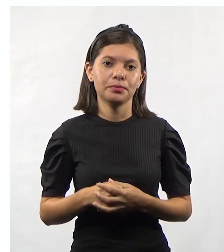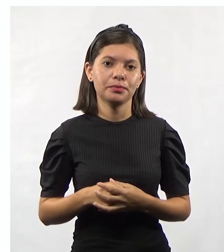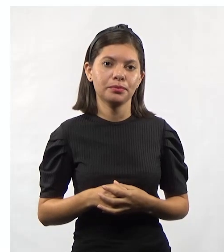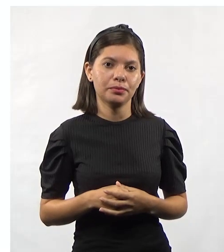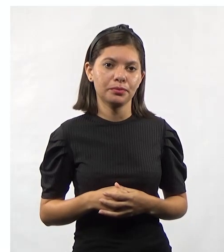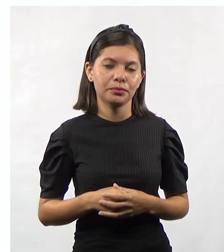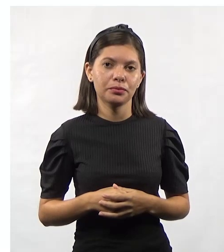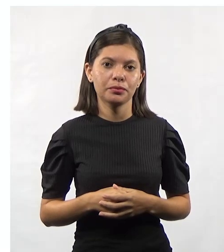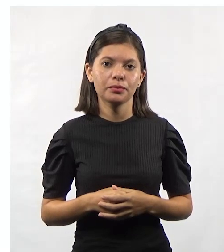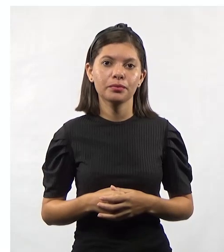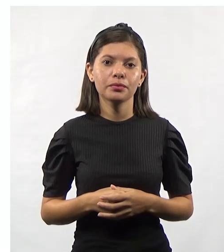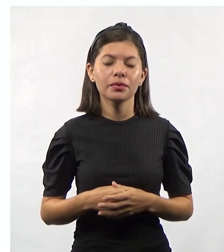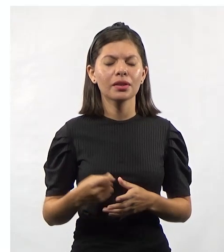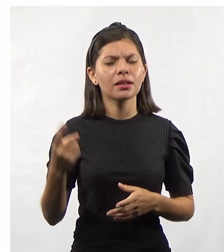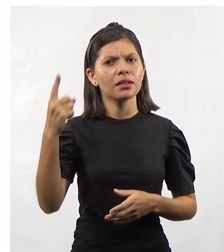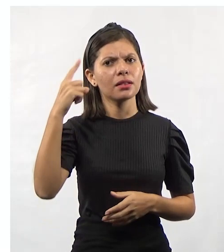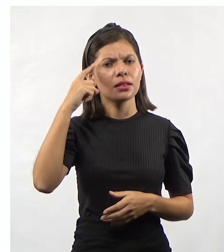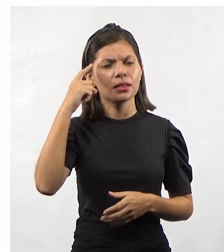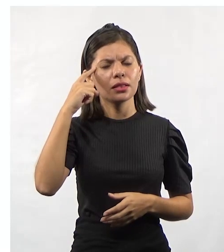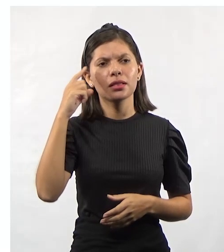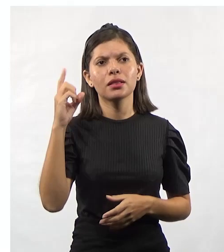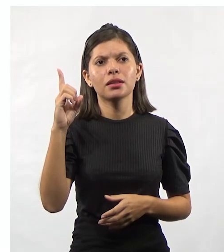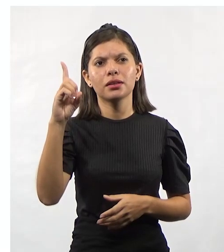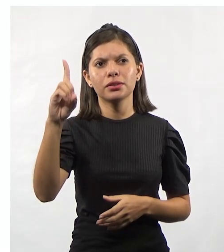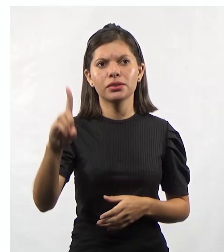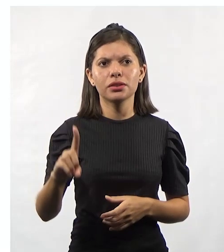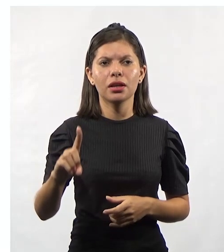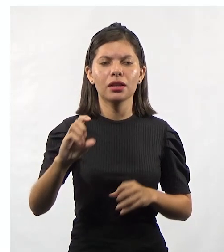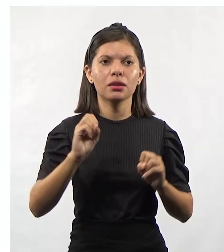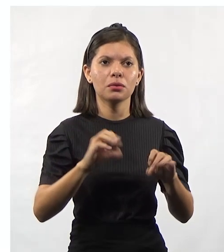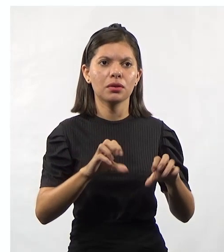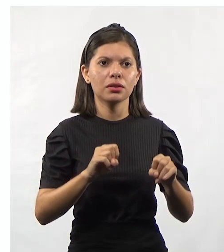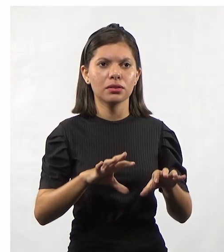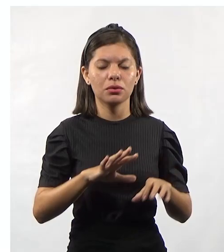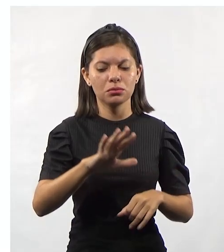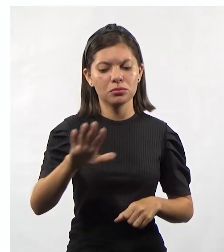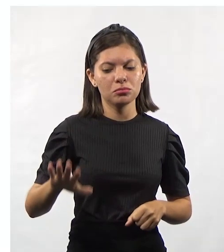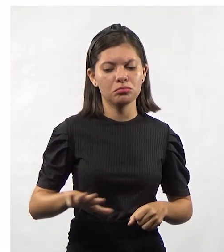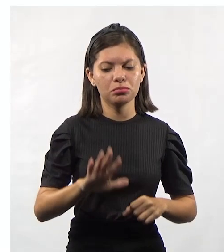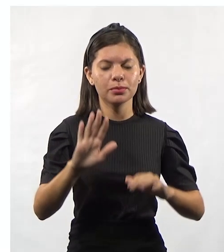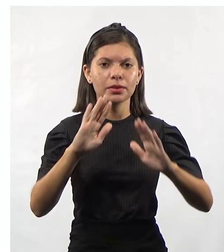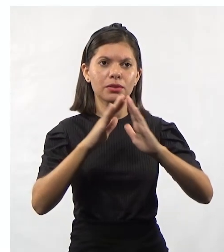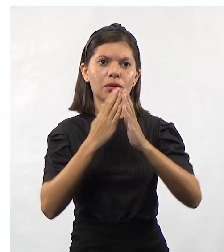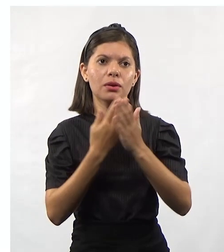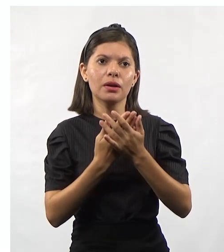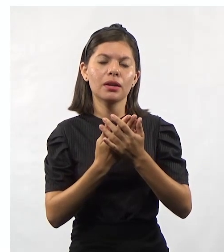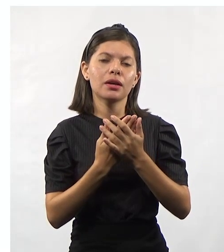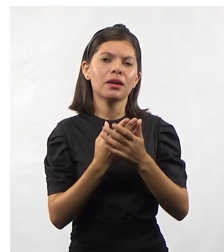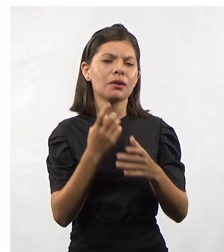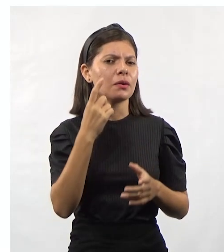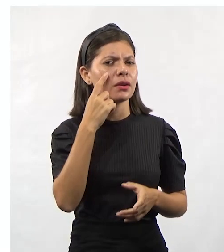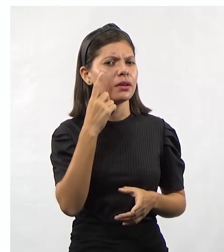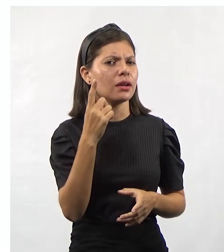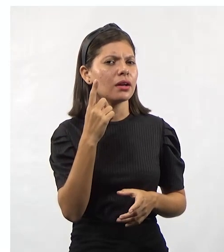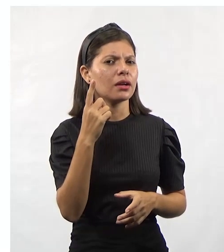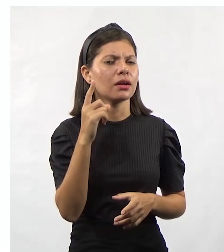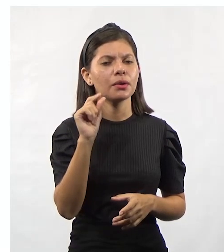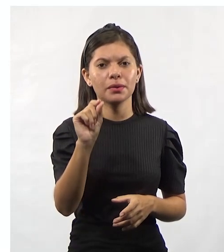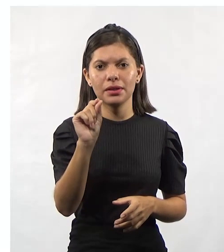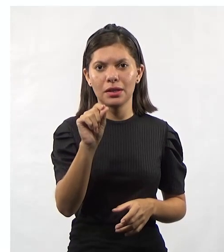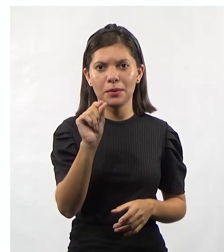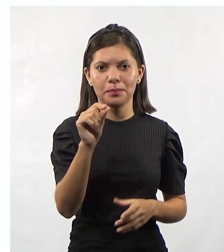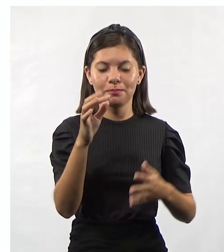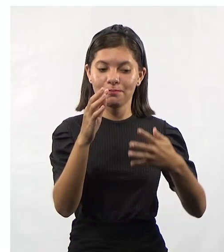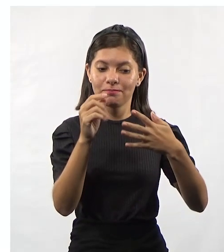trouxe aqui, quando a gente pensa em direitos em educação no ambiente escolar, a gente tem que olhar